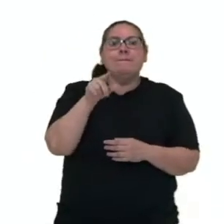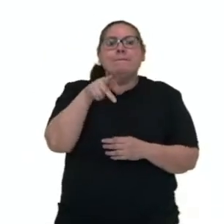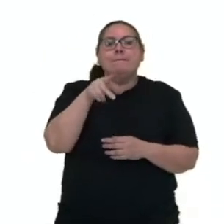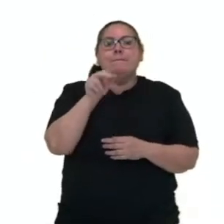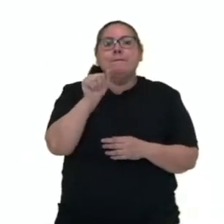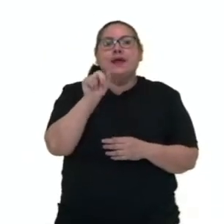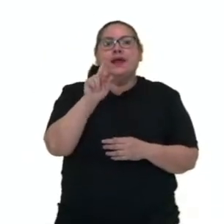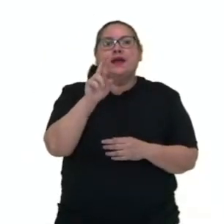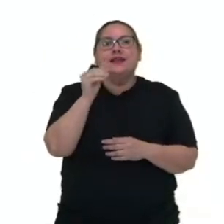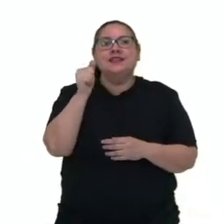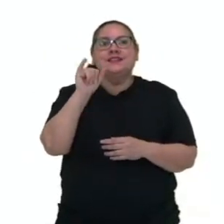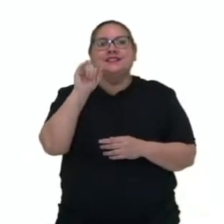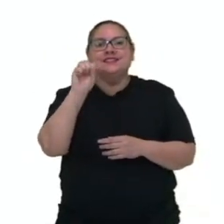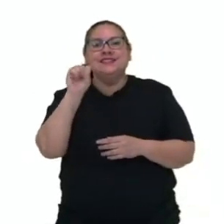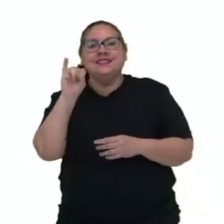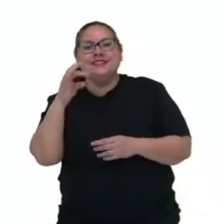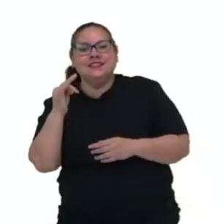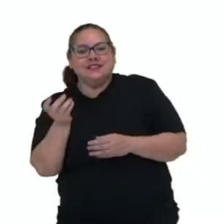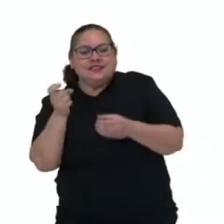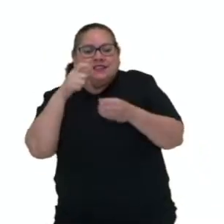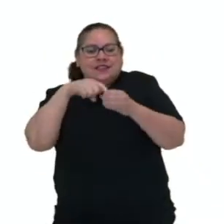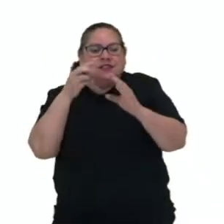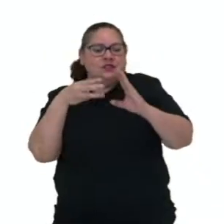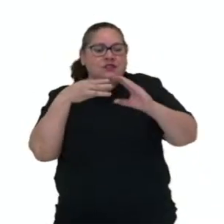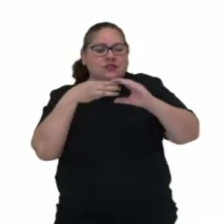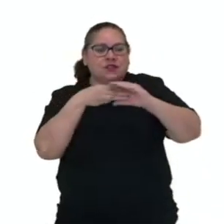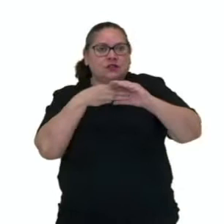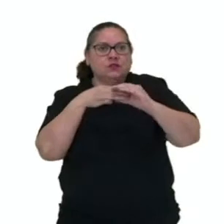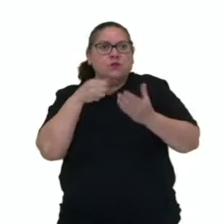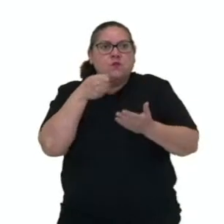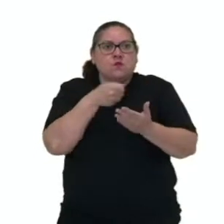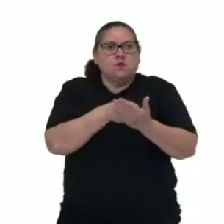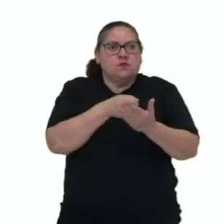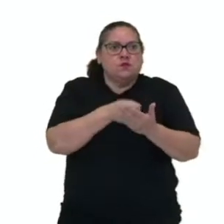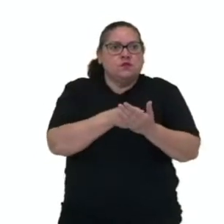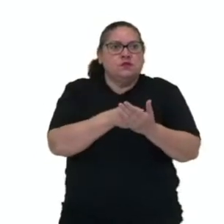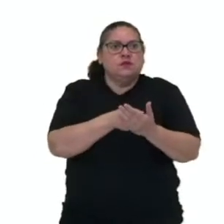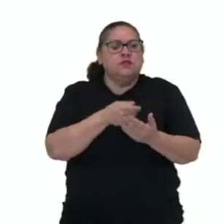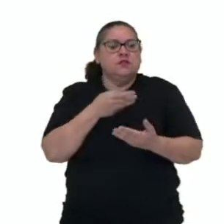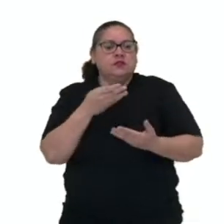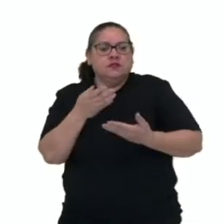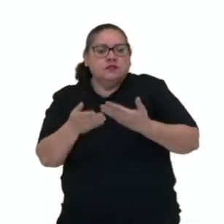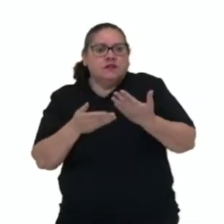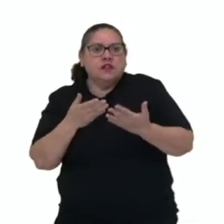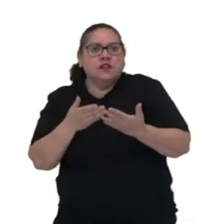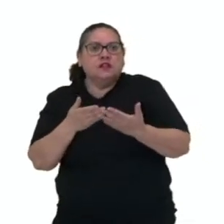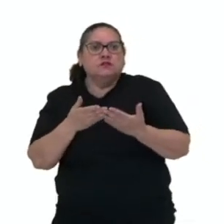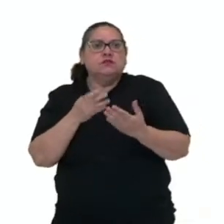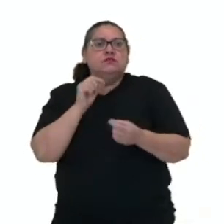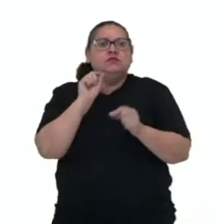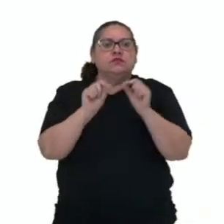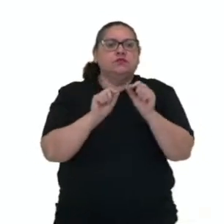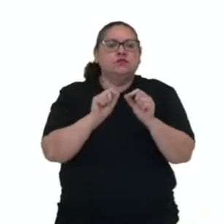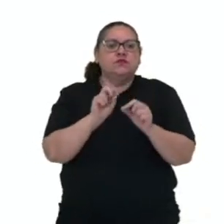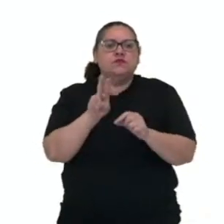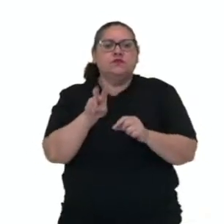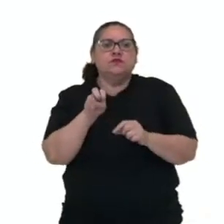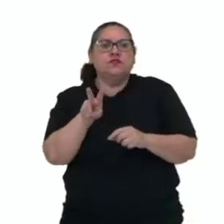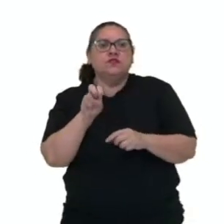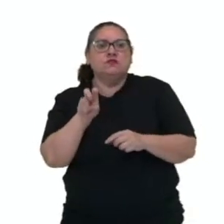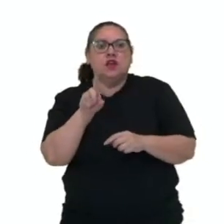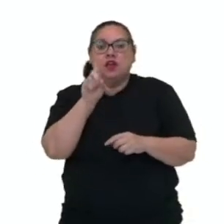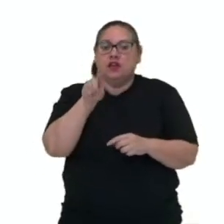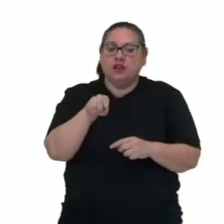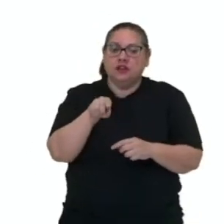parasitas intracelulares obrigatórios. E discutir a questão dos vírus